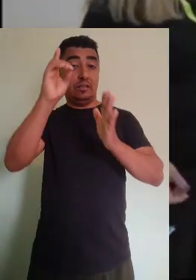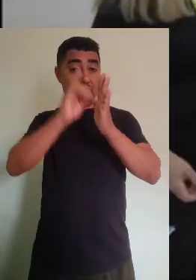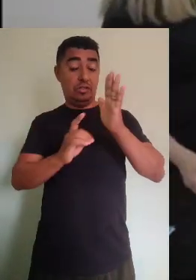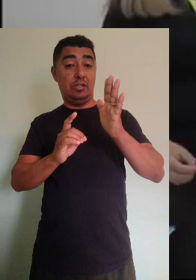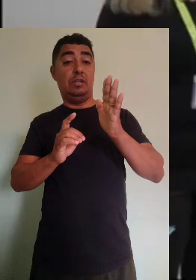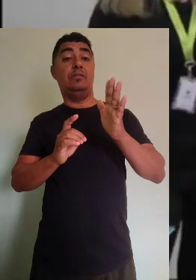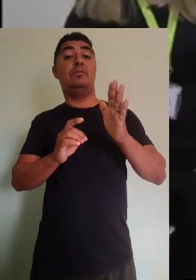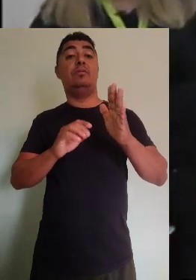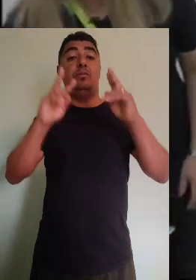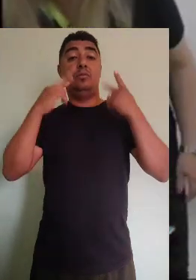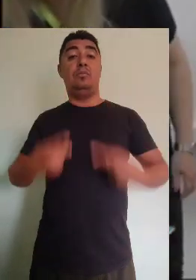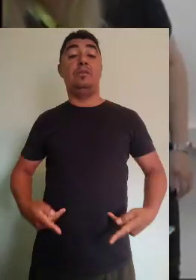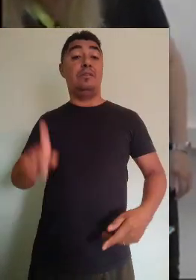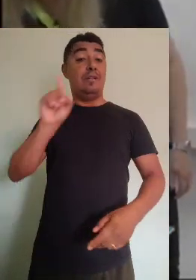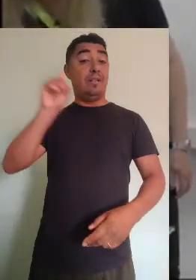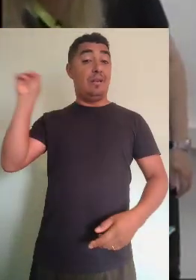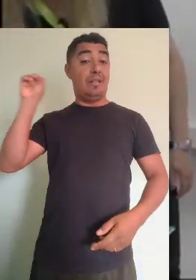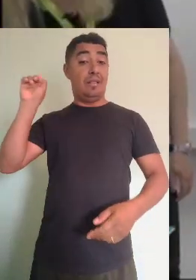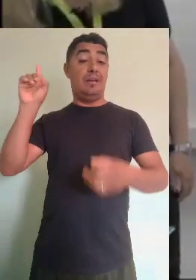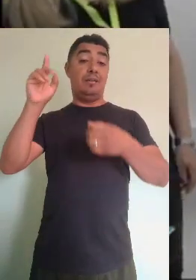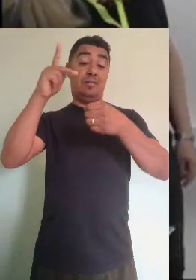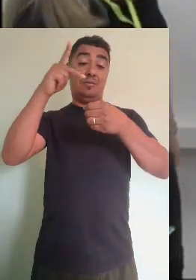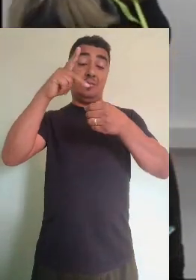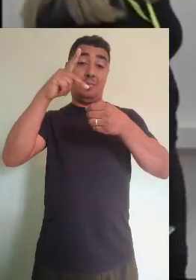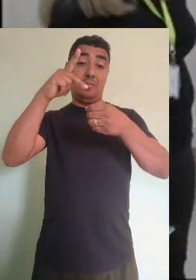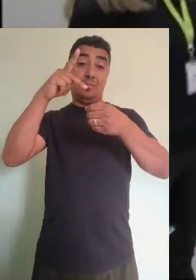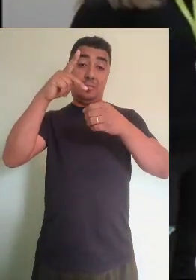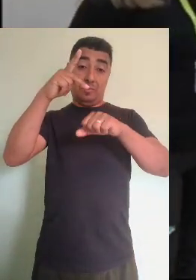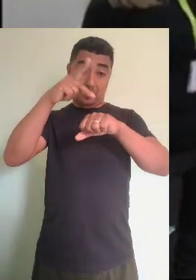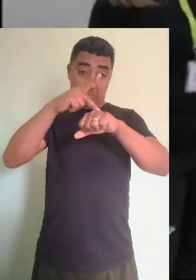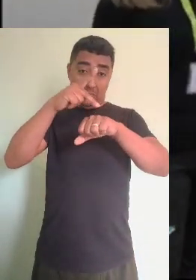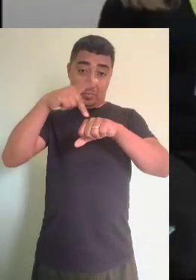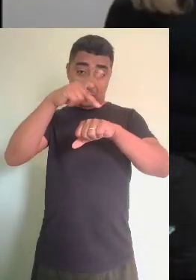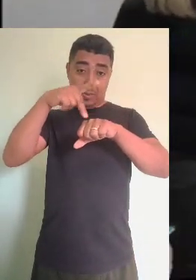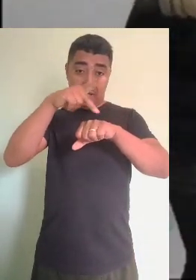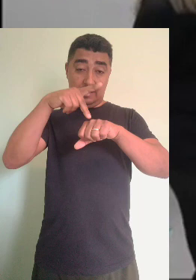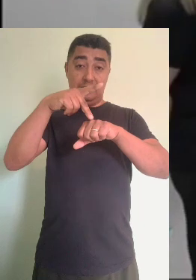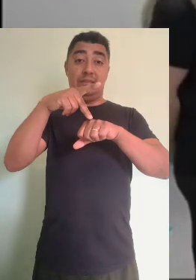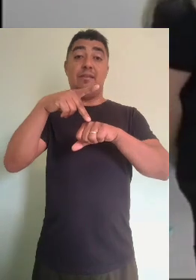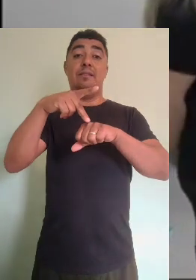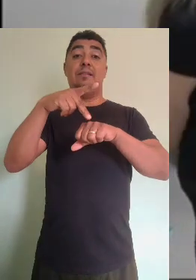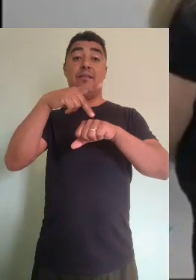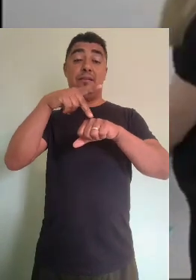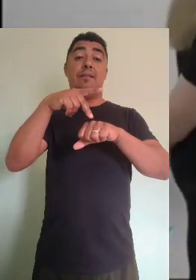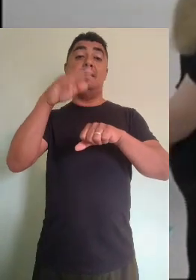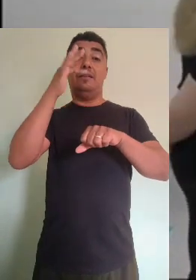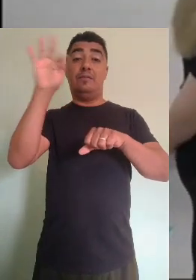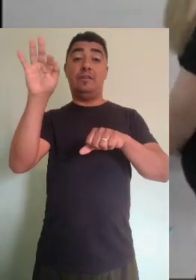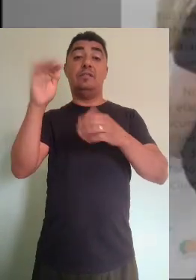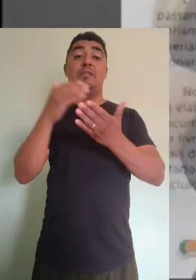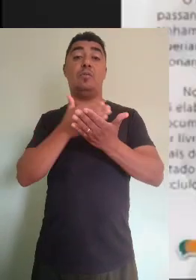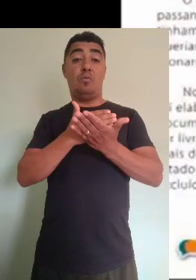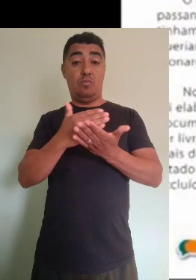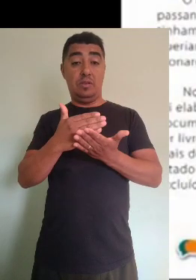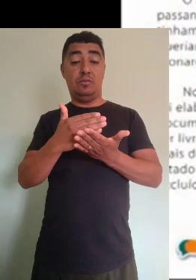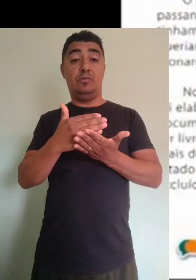gente vai ver, tá? Lá na França iniciou a primeira luta pela conquista dos direitos humanos. Então vamos lá,